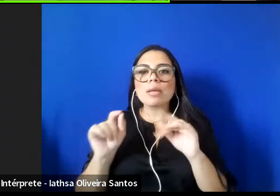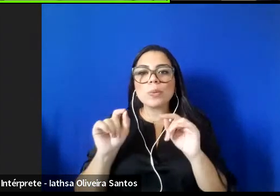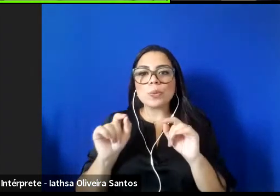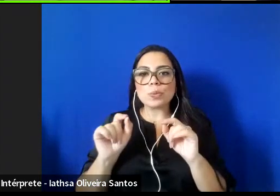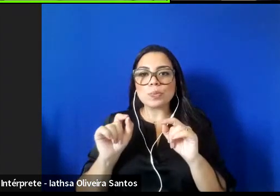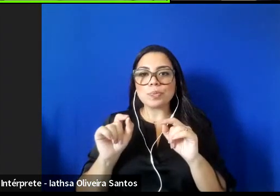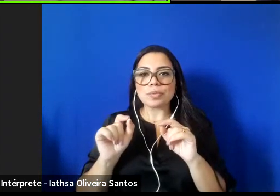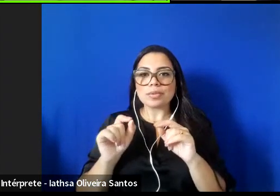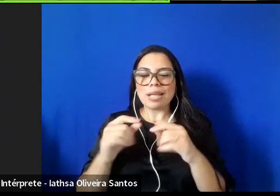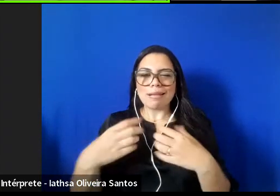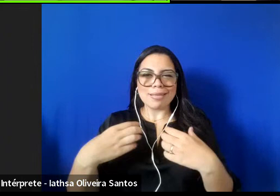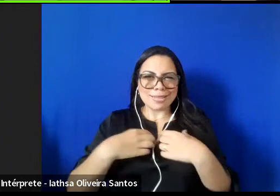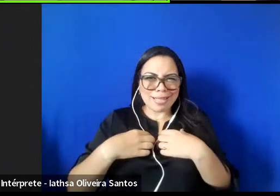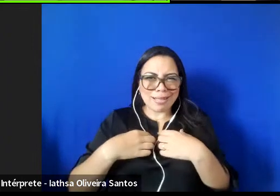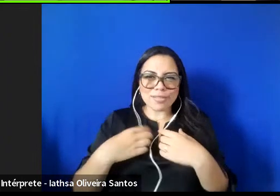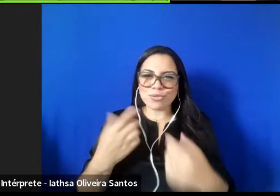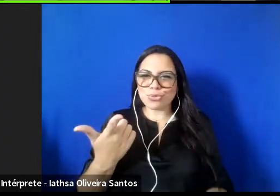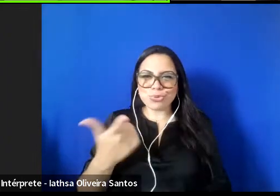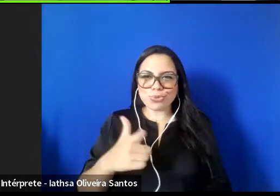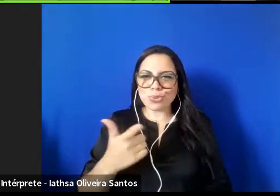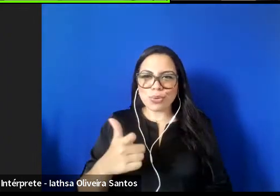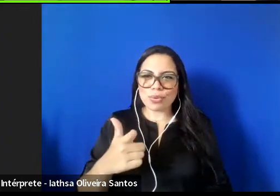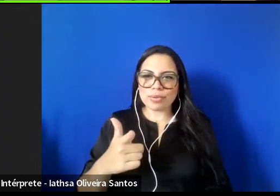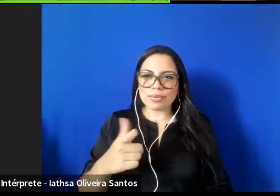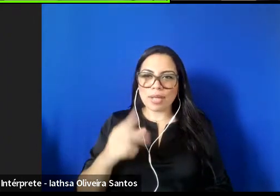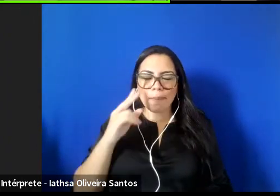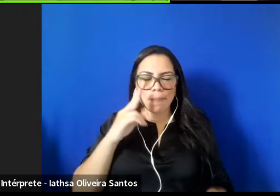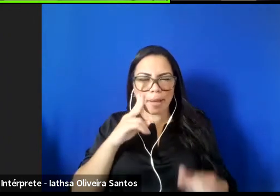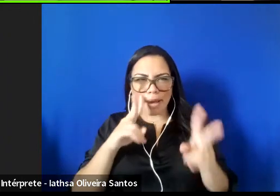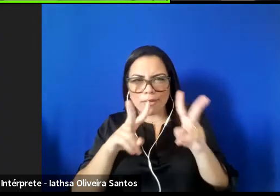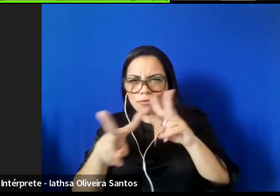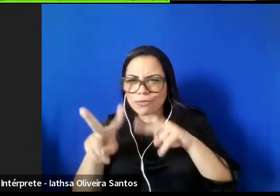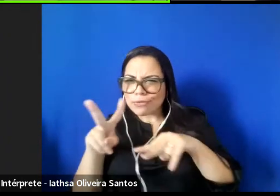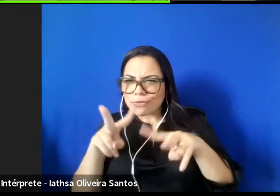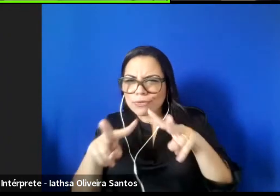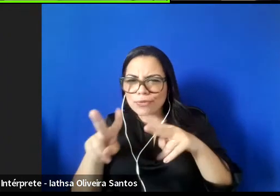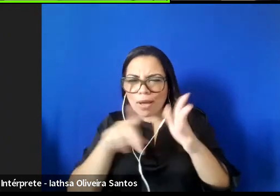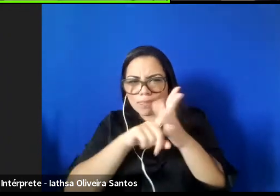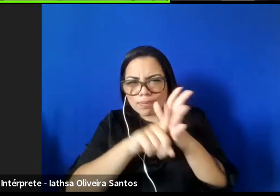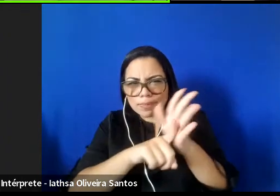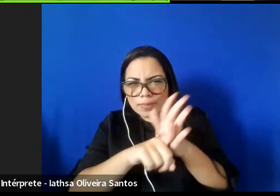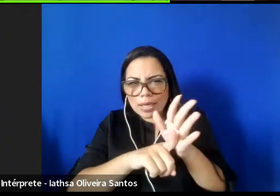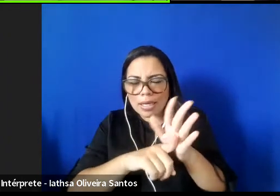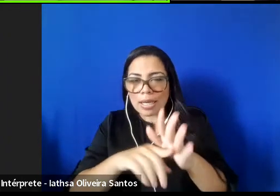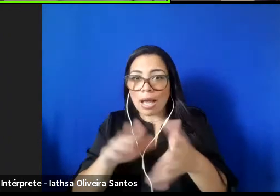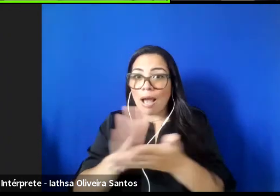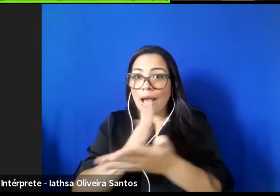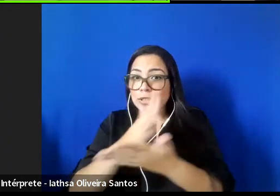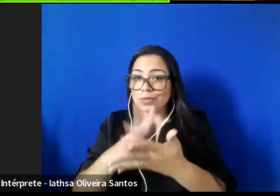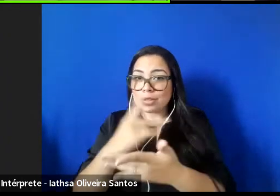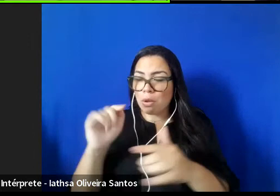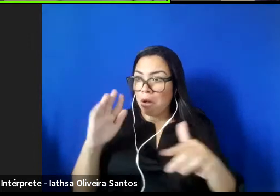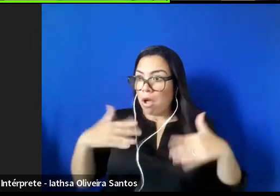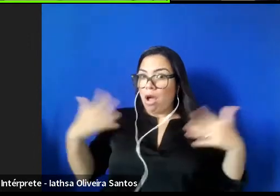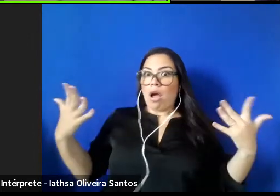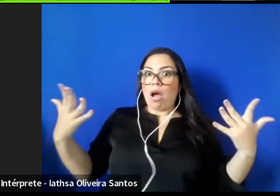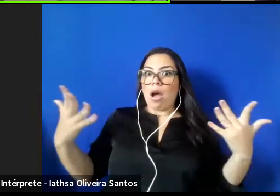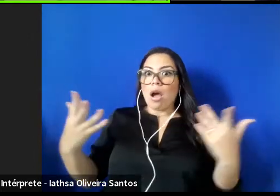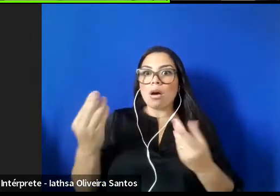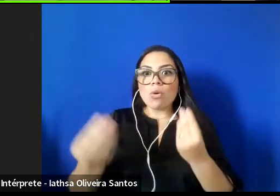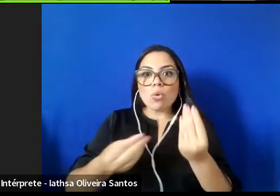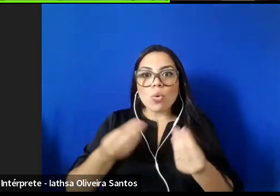não faz sentido, por exemplo, para quem está olhando a pesquisa, e muitas das vezes a gente é surpreendido com os resultados da pesquisa, e